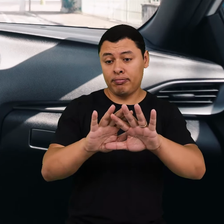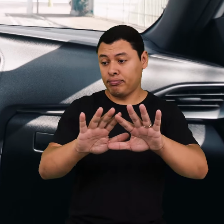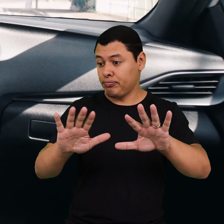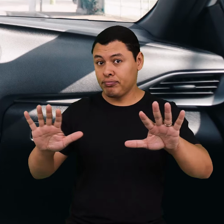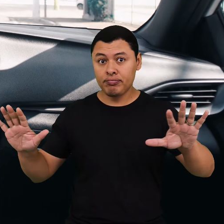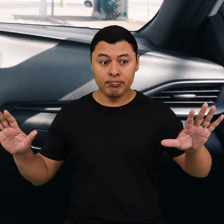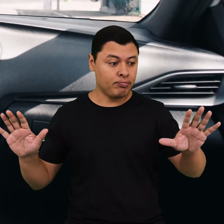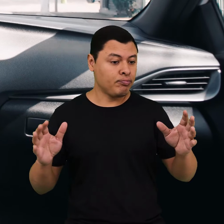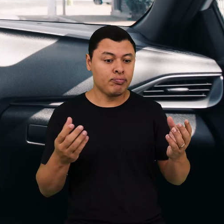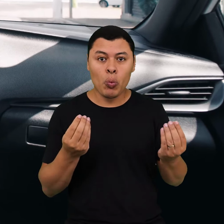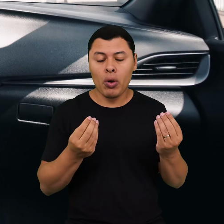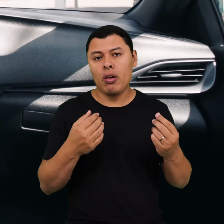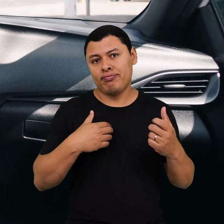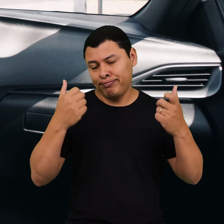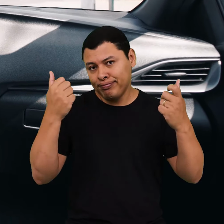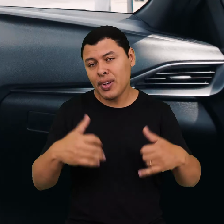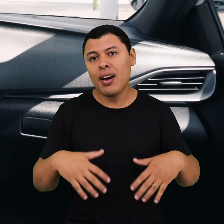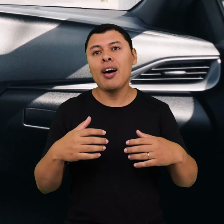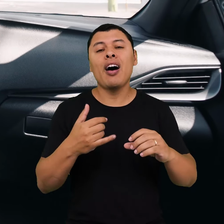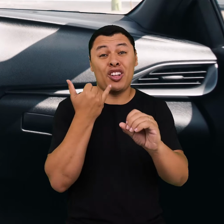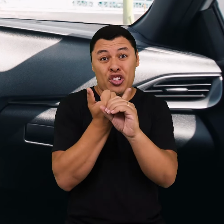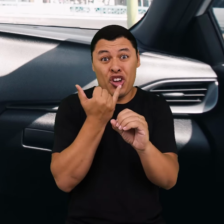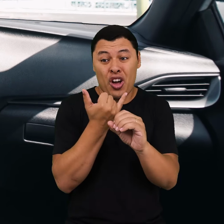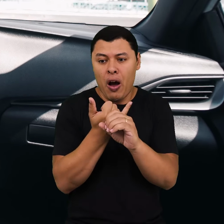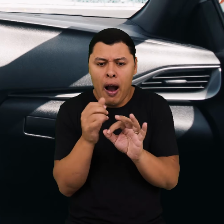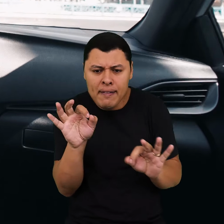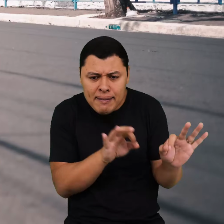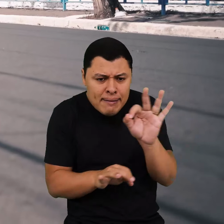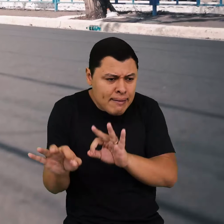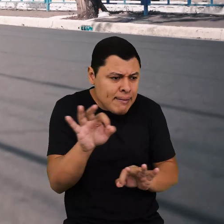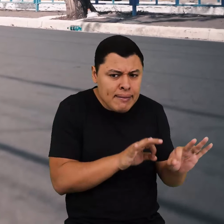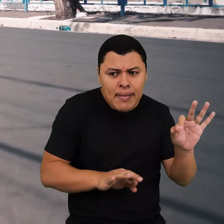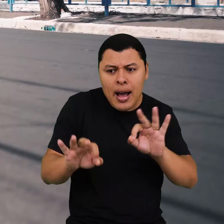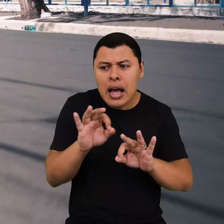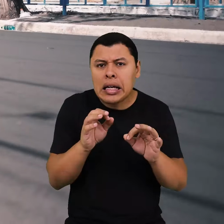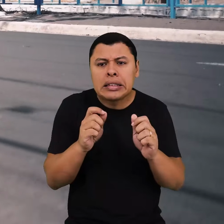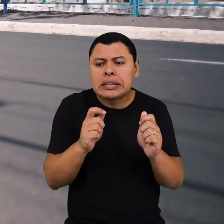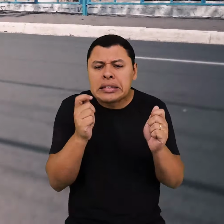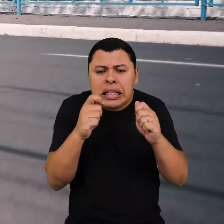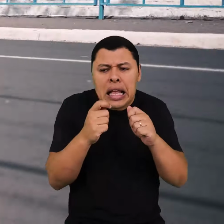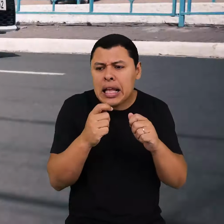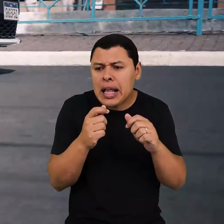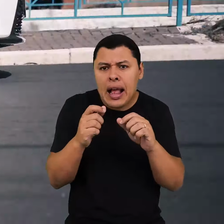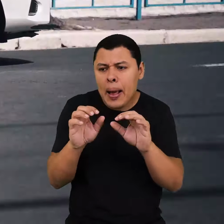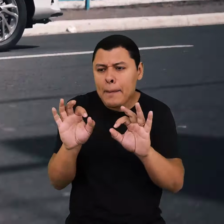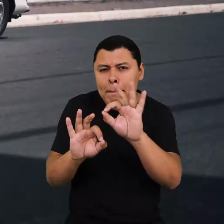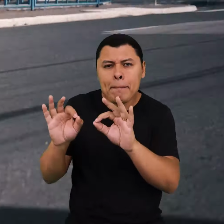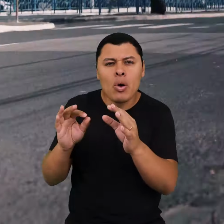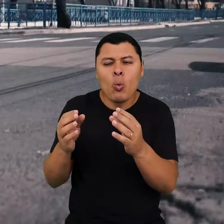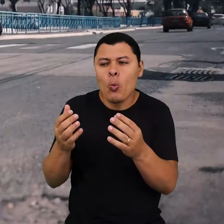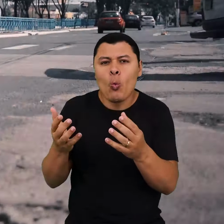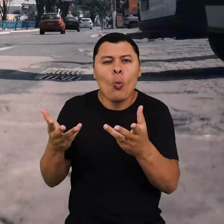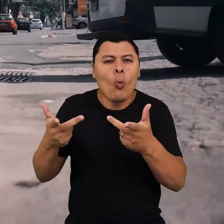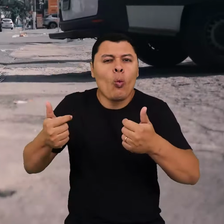eu vou dizer o seguinte, a Toyota fez o que deu para fazer para transmitir qualidade percebida, tirando um outro ponto que eu